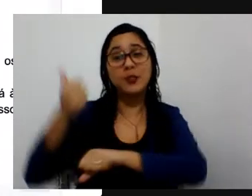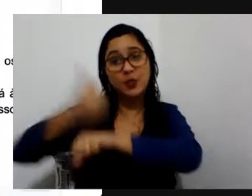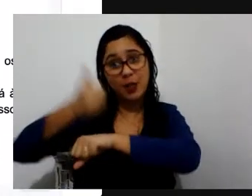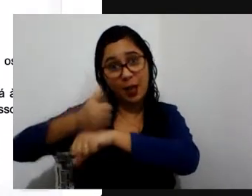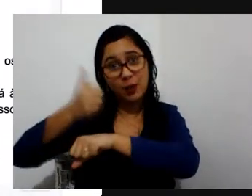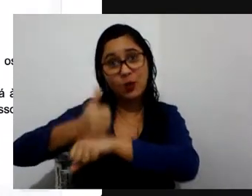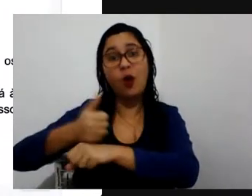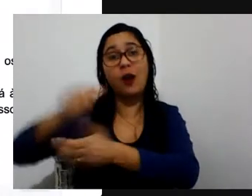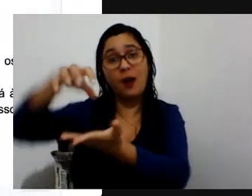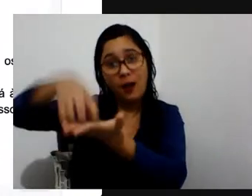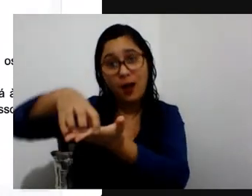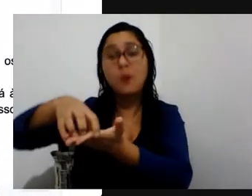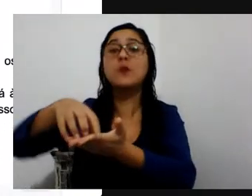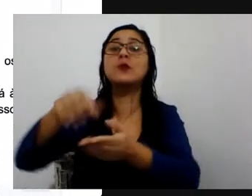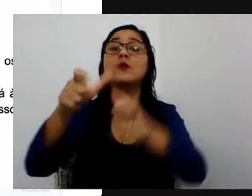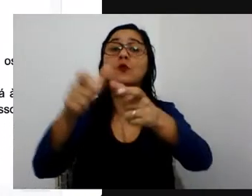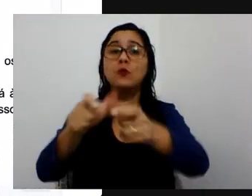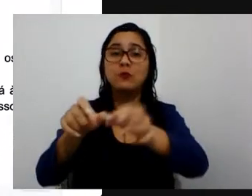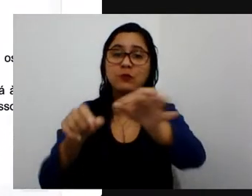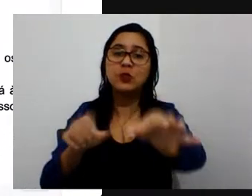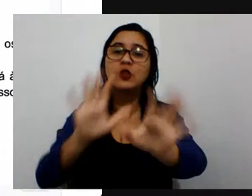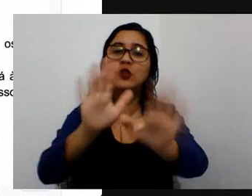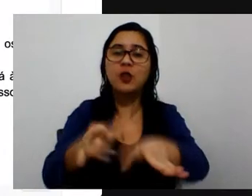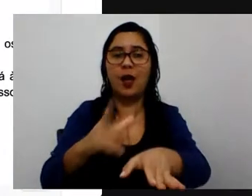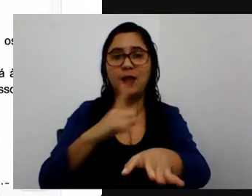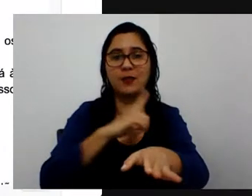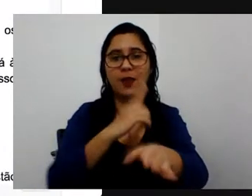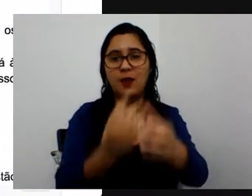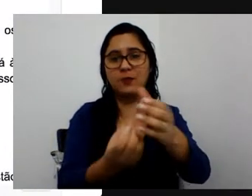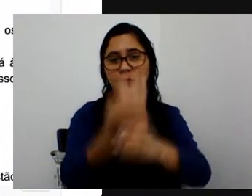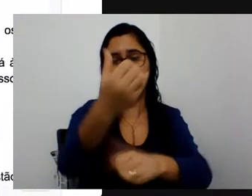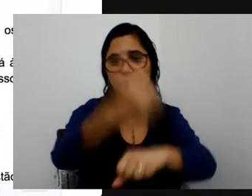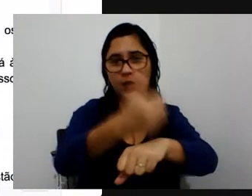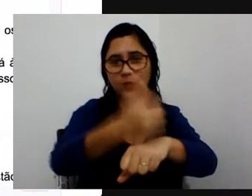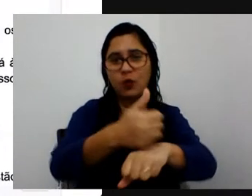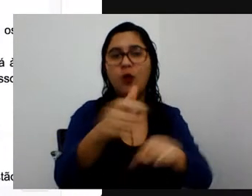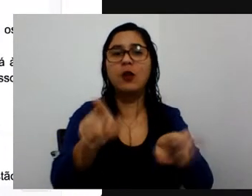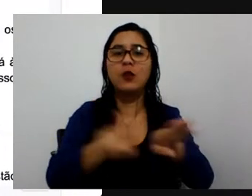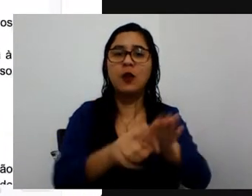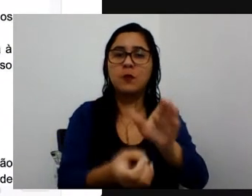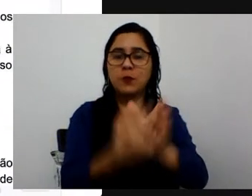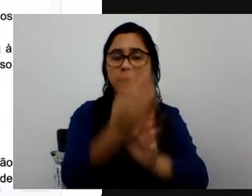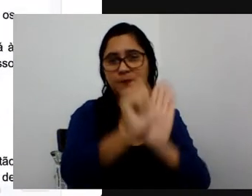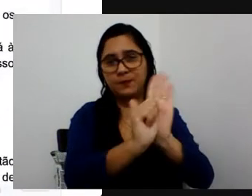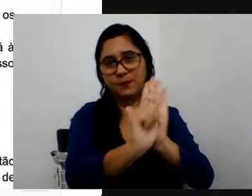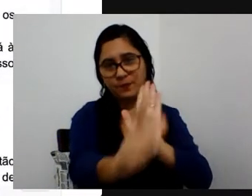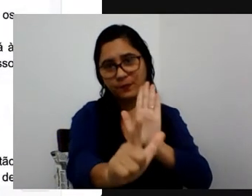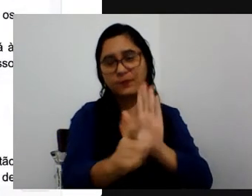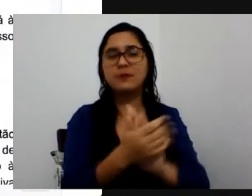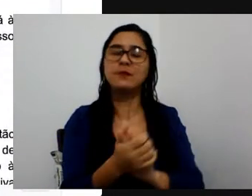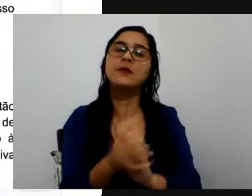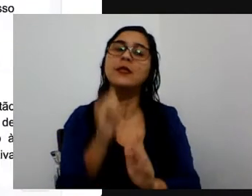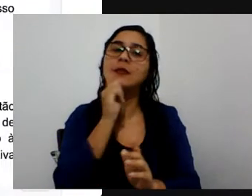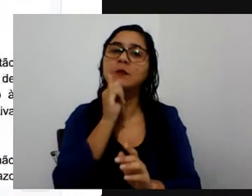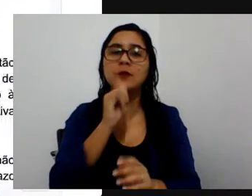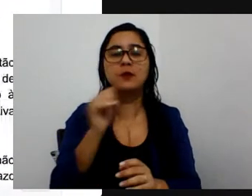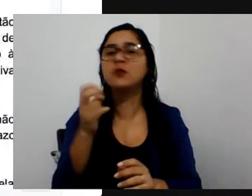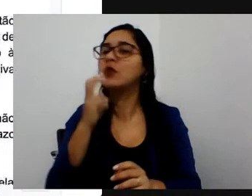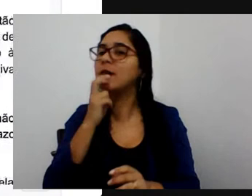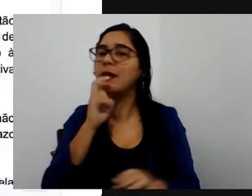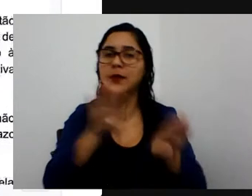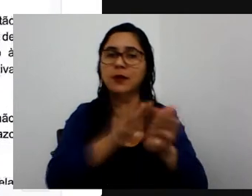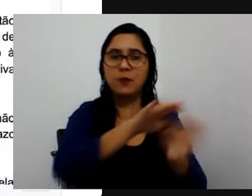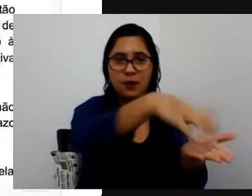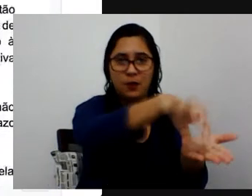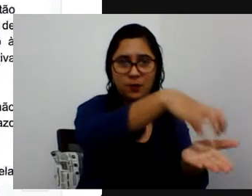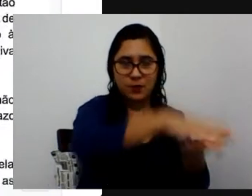que a diretoria de campus já tiver sido implantada no momento da publicação do edital, ou seja, Sorocaba, Lagoa do Sino.